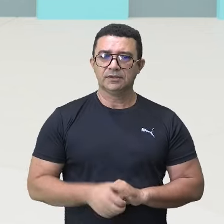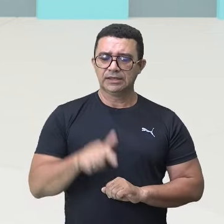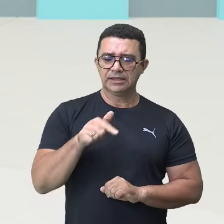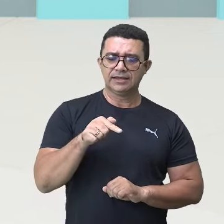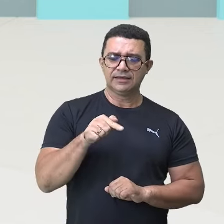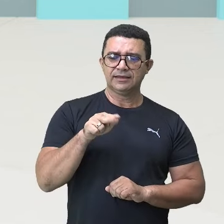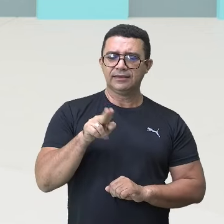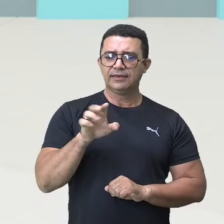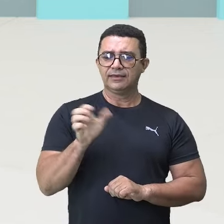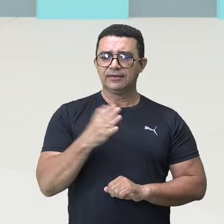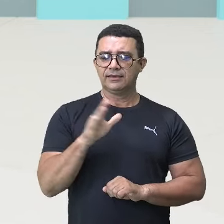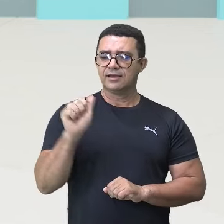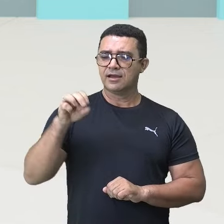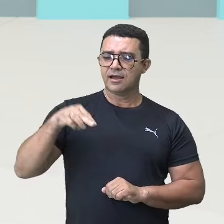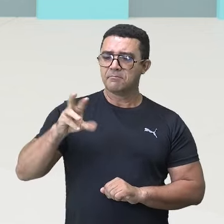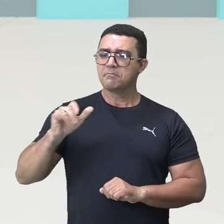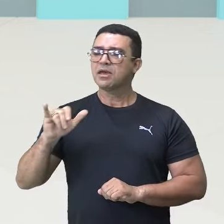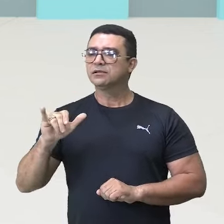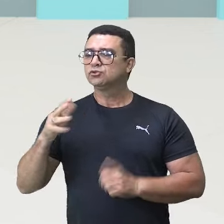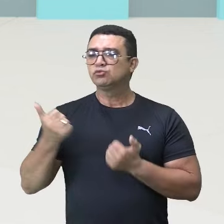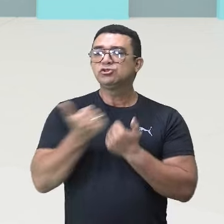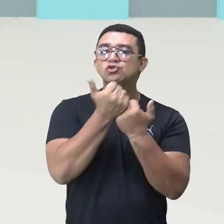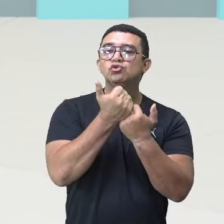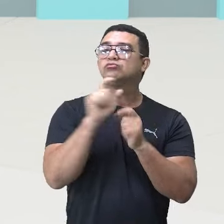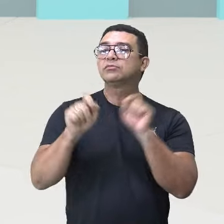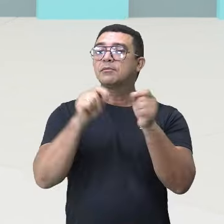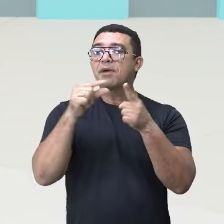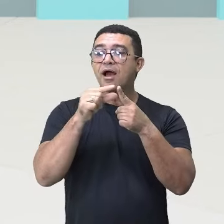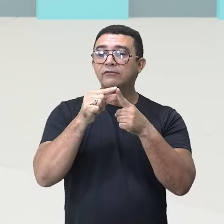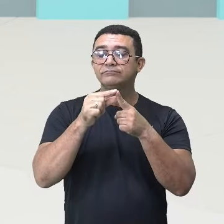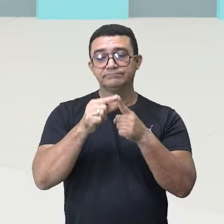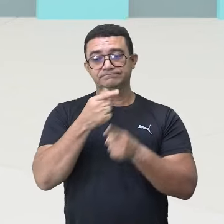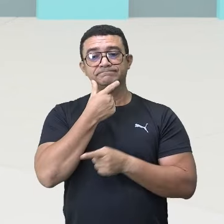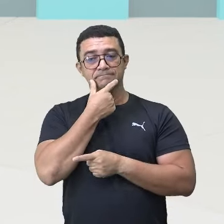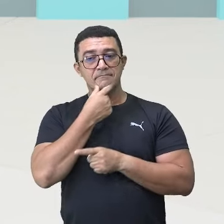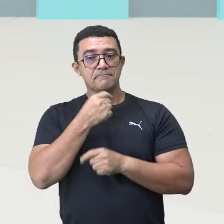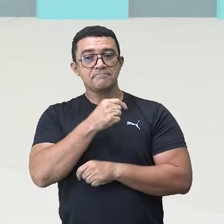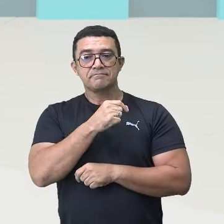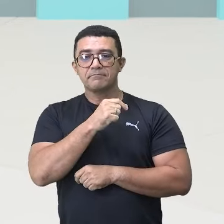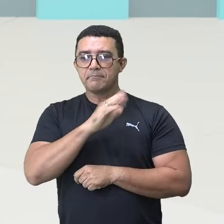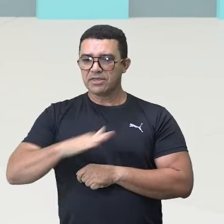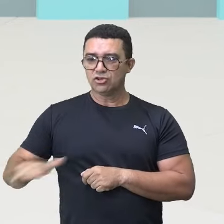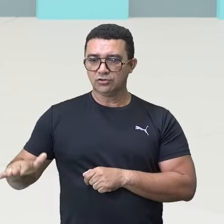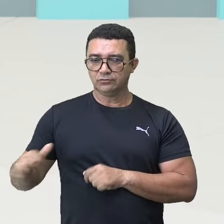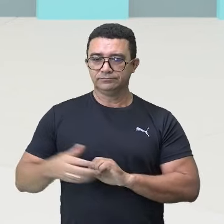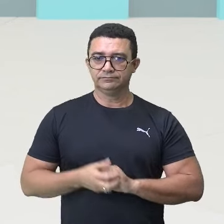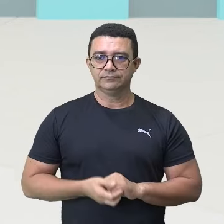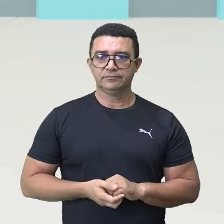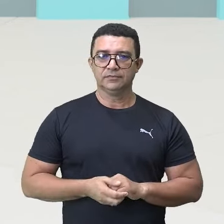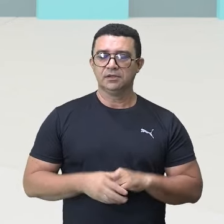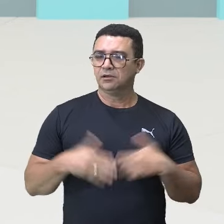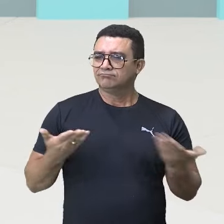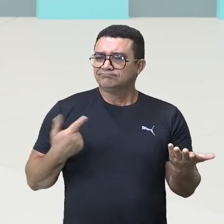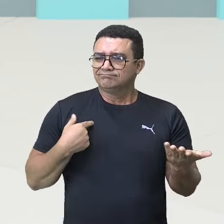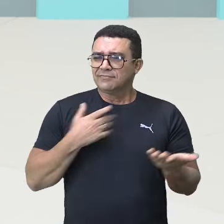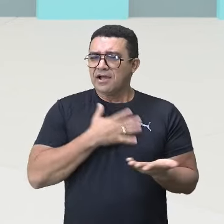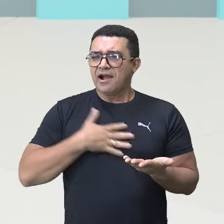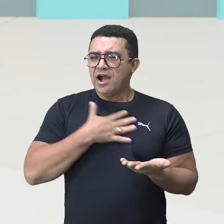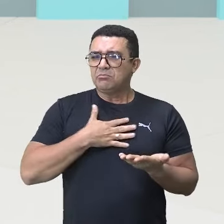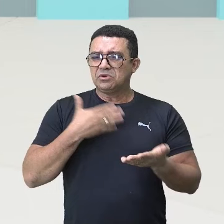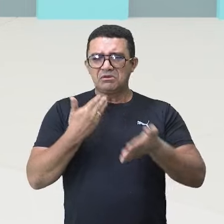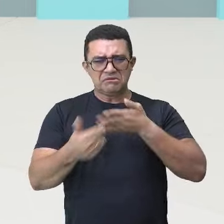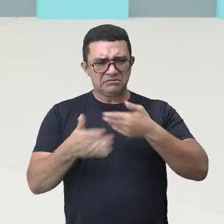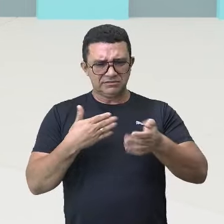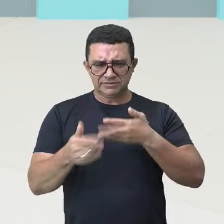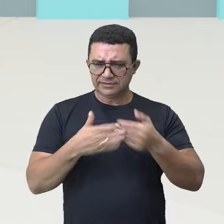amei está substituindo menino porque veja eu não amo qualquer coisa